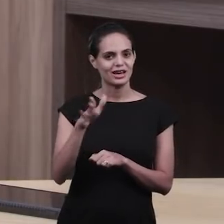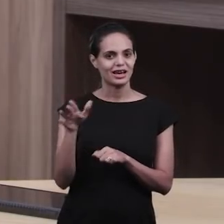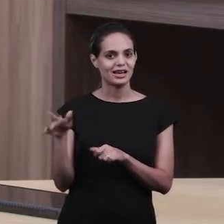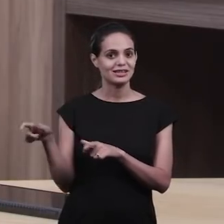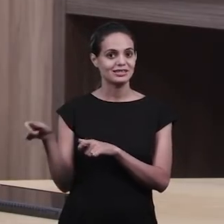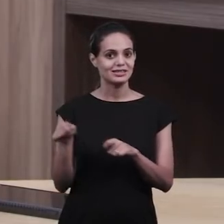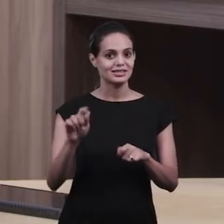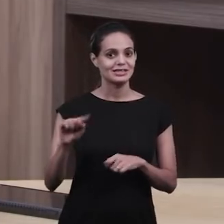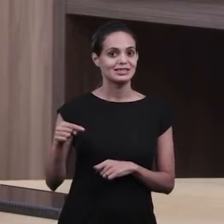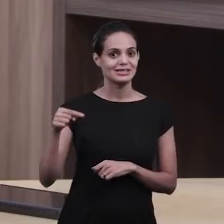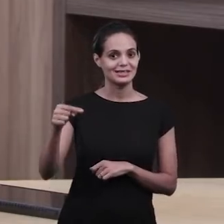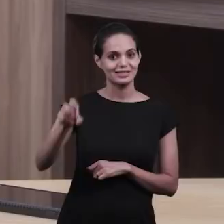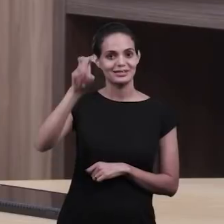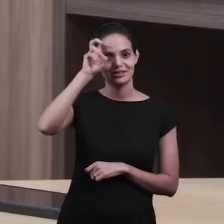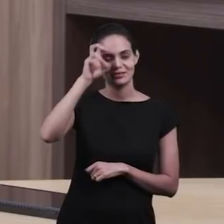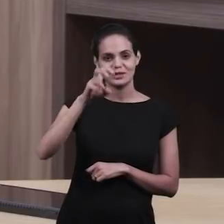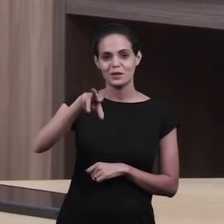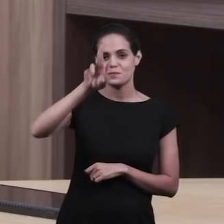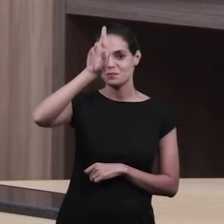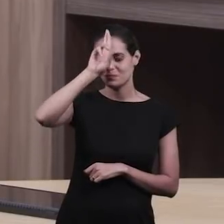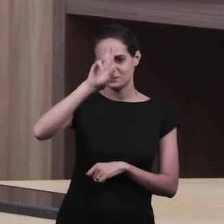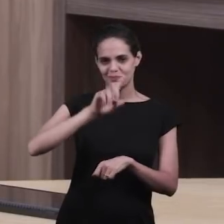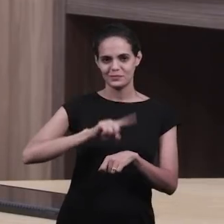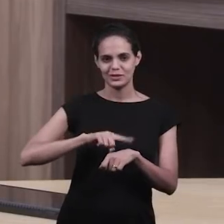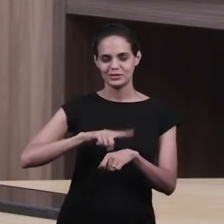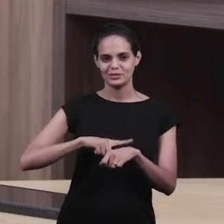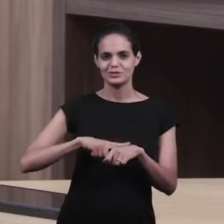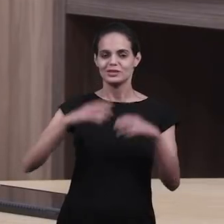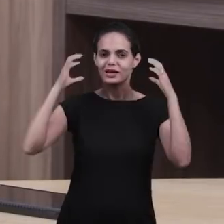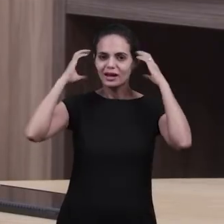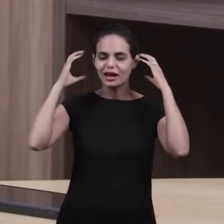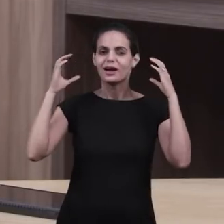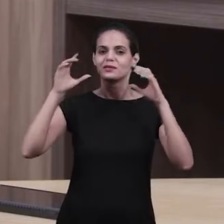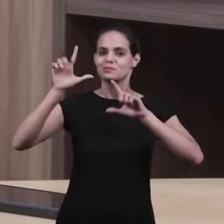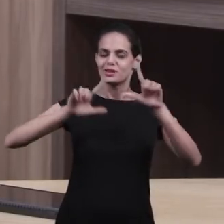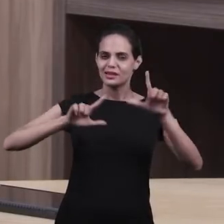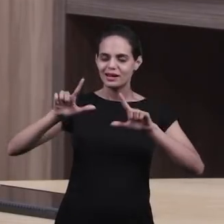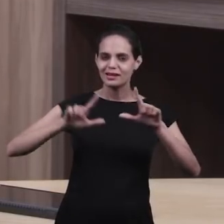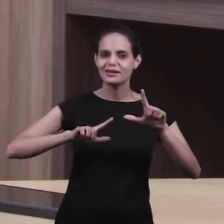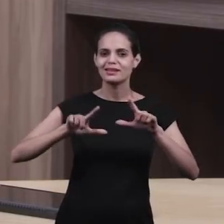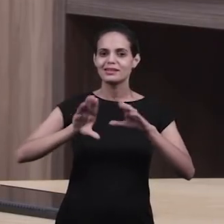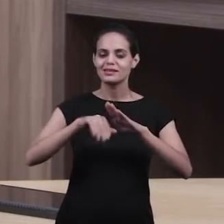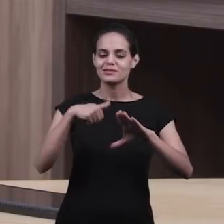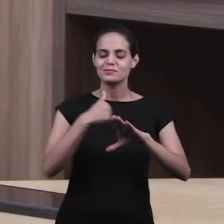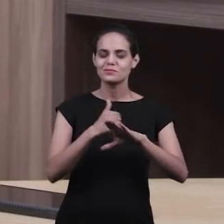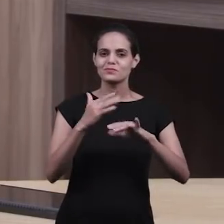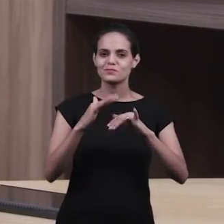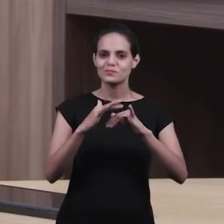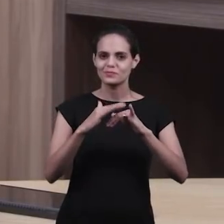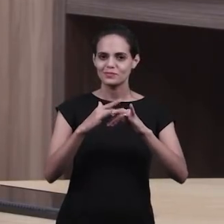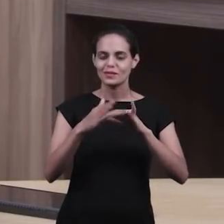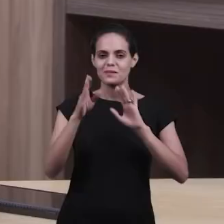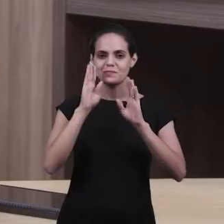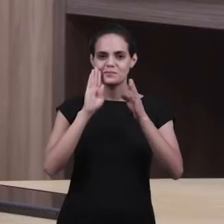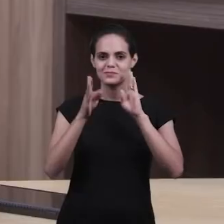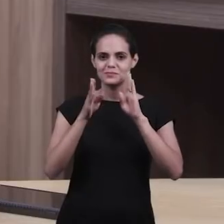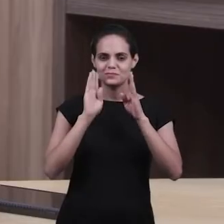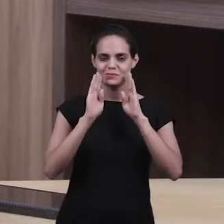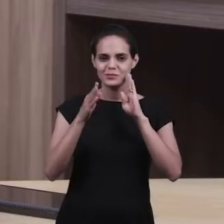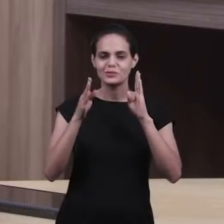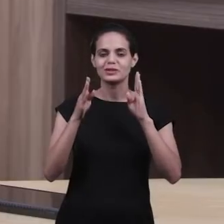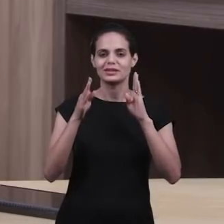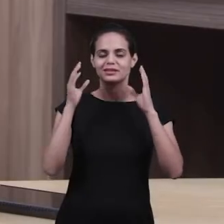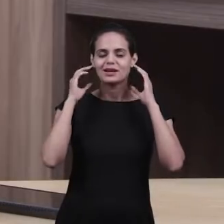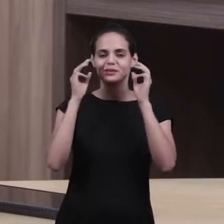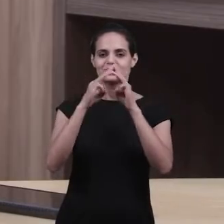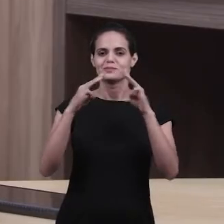quinta-feira ao meio-dia, aqui pela Rádio Manaim, TV Web Manaim, Facebook da Rádio Manaim e também no canal da Igreja Cristã Maranata no